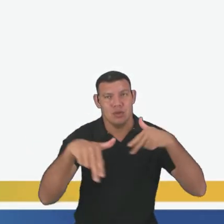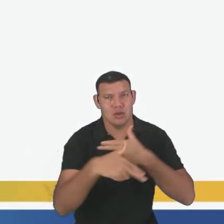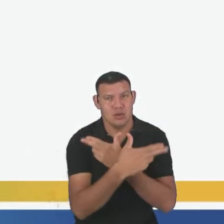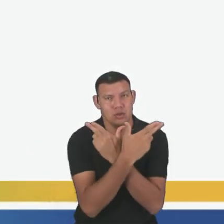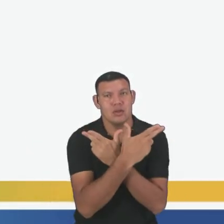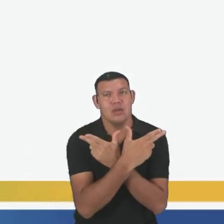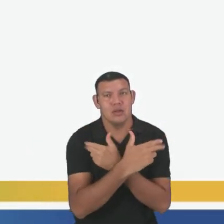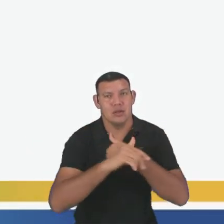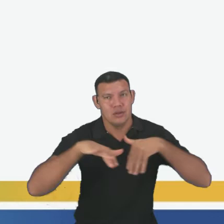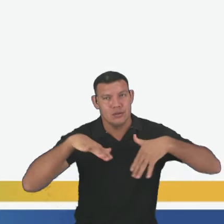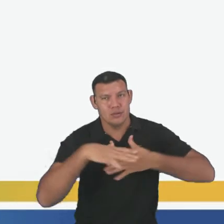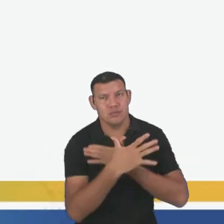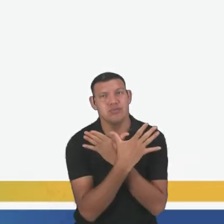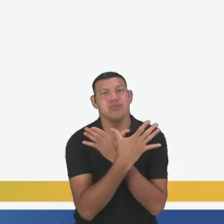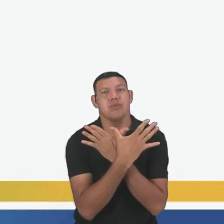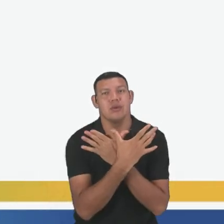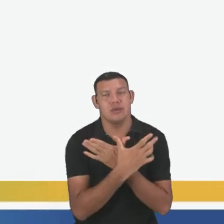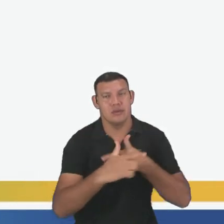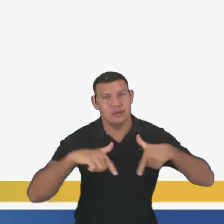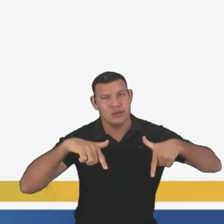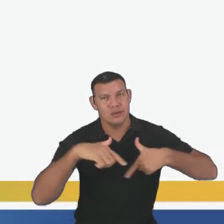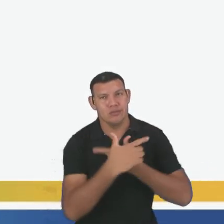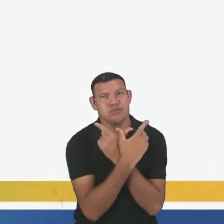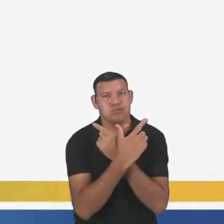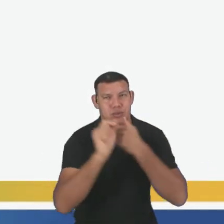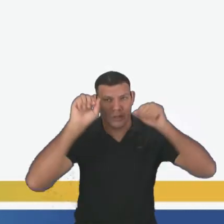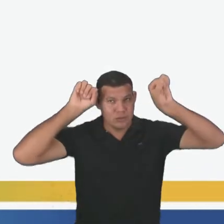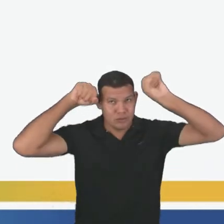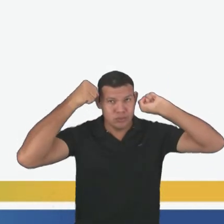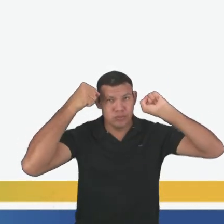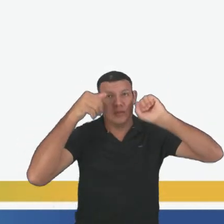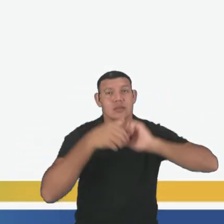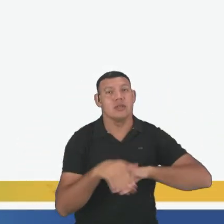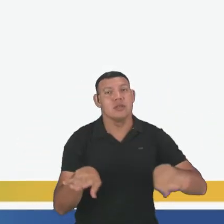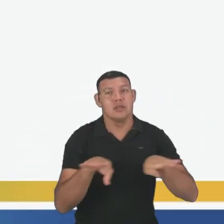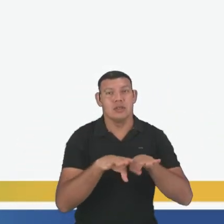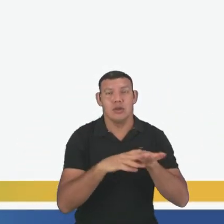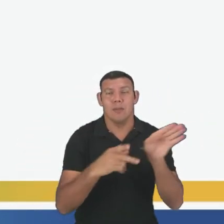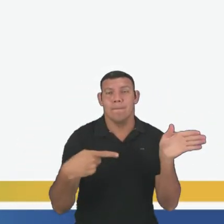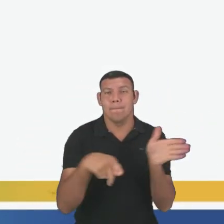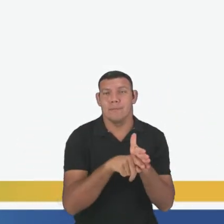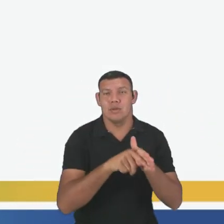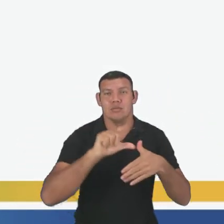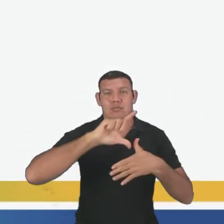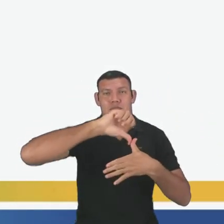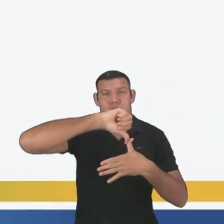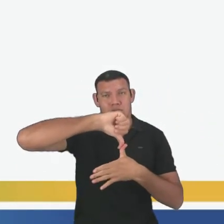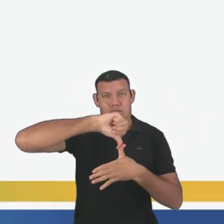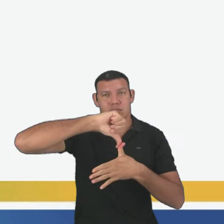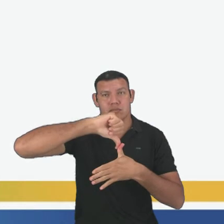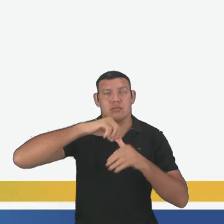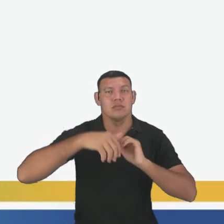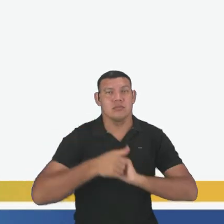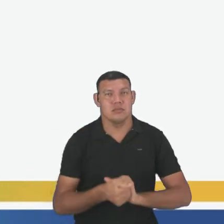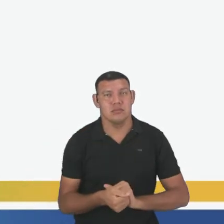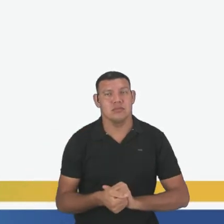os maias, ou outros povos que estavam aqui na região da América do Sul. Então, tanto